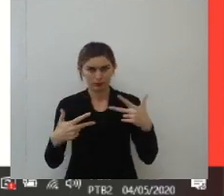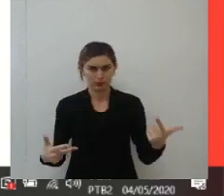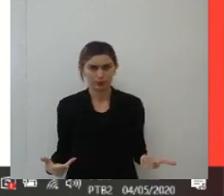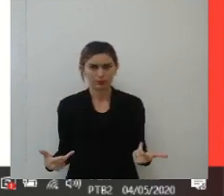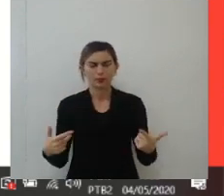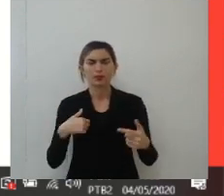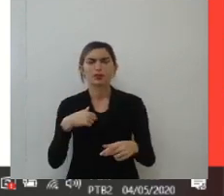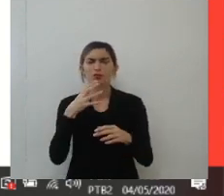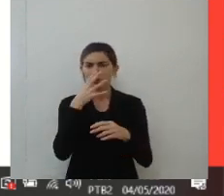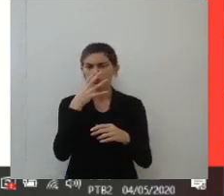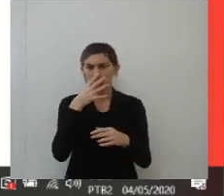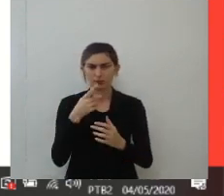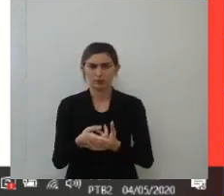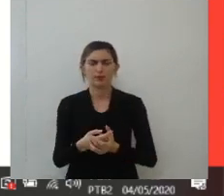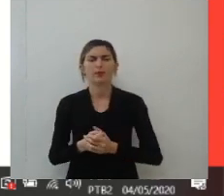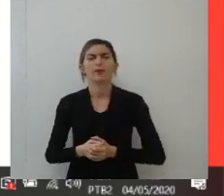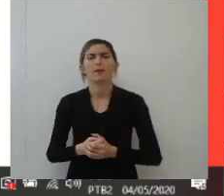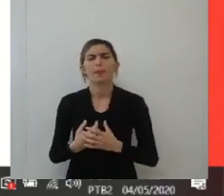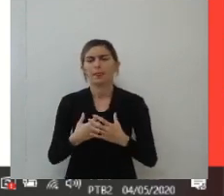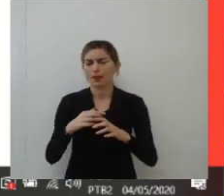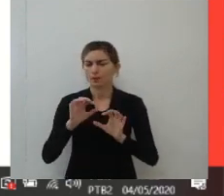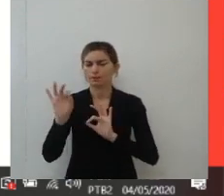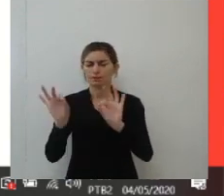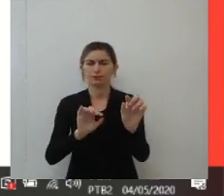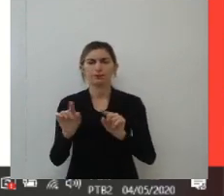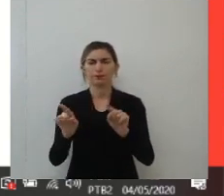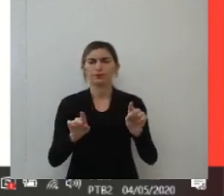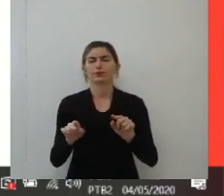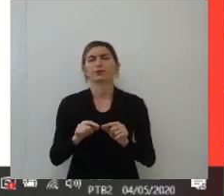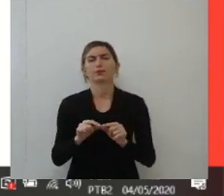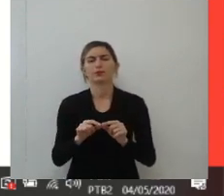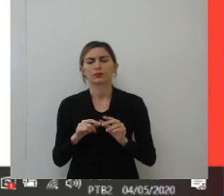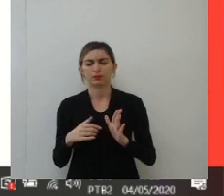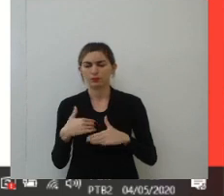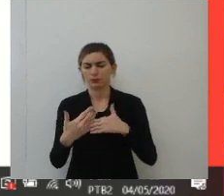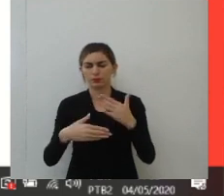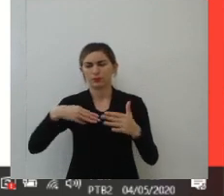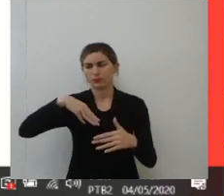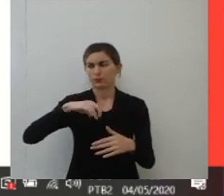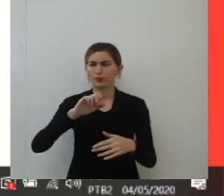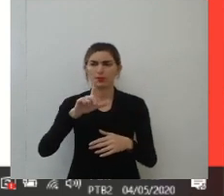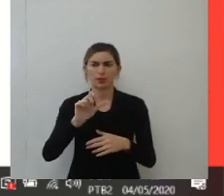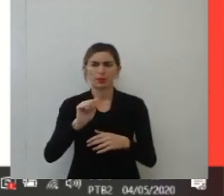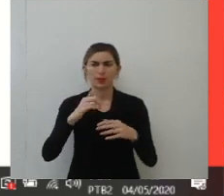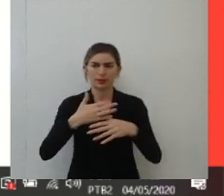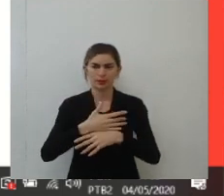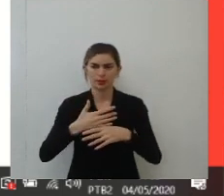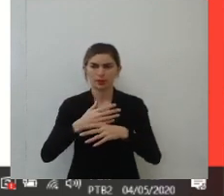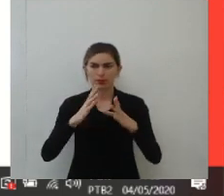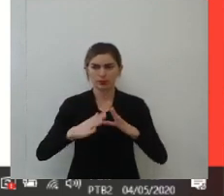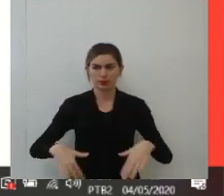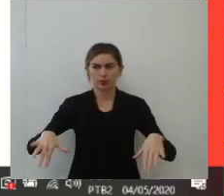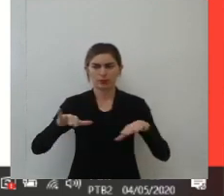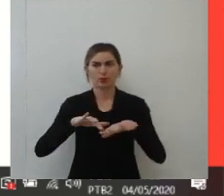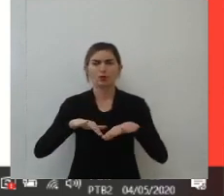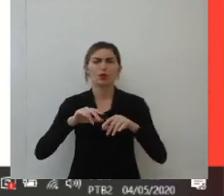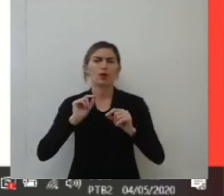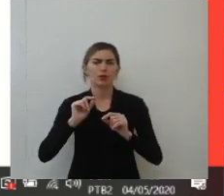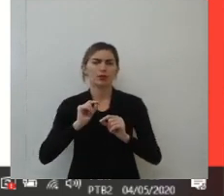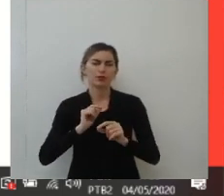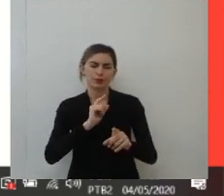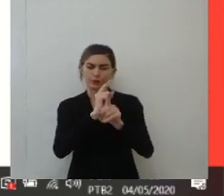E aí, quando a gente observa a distribuição das megacidades ao redor do planeta, o que é que a